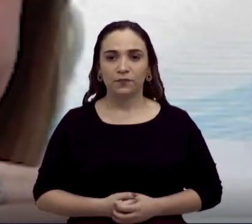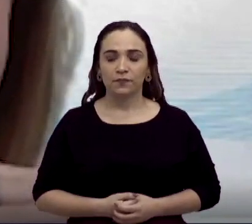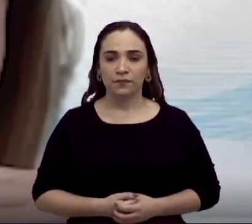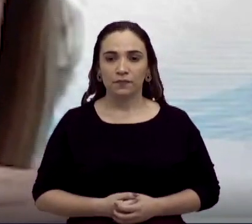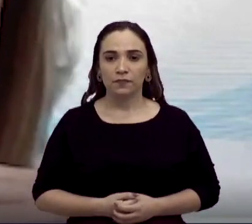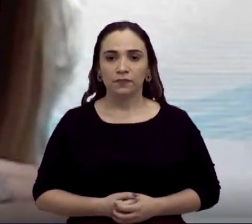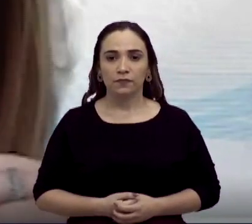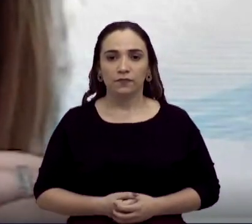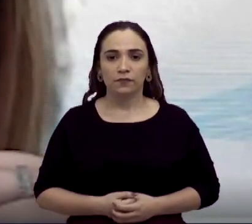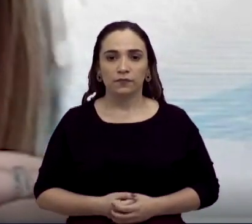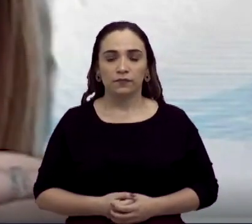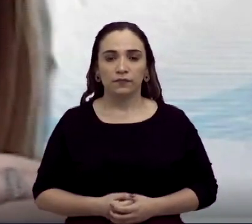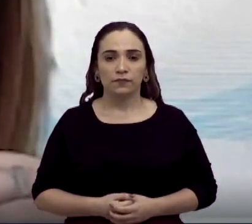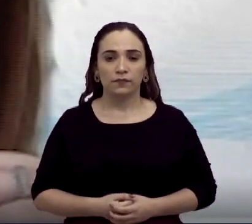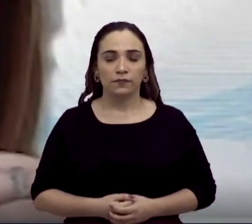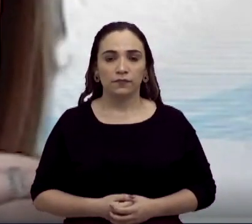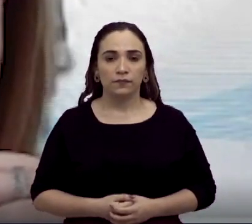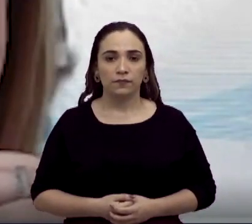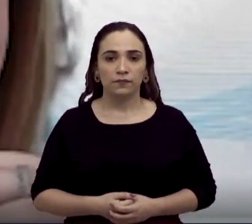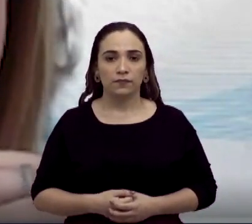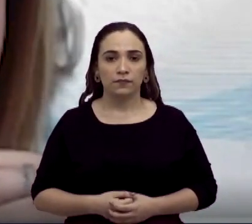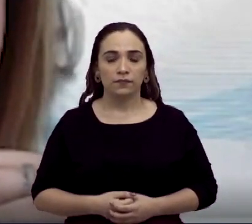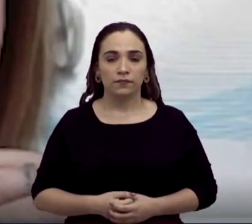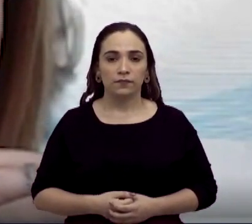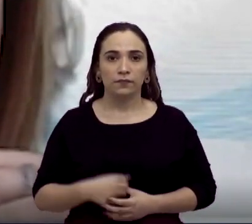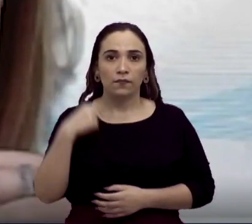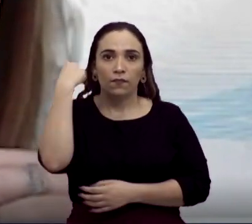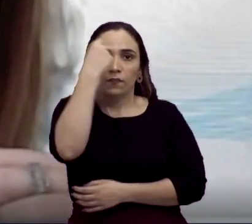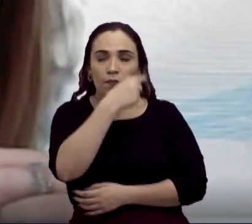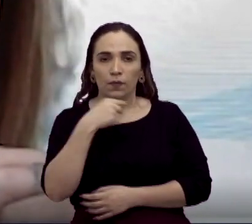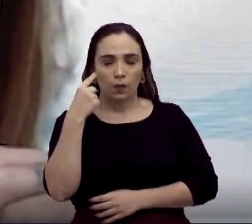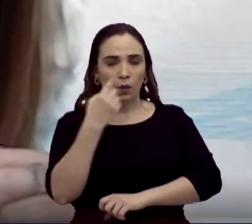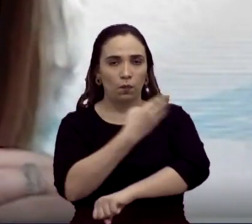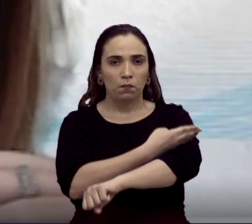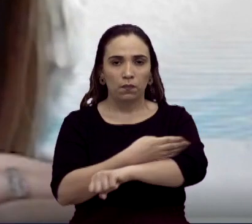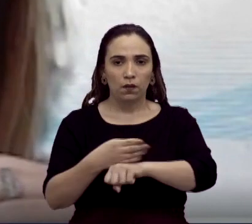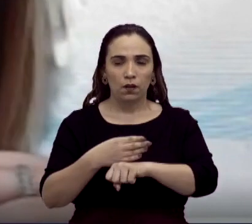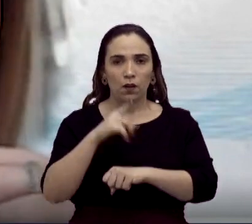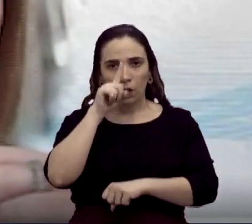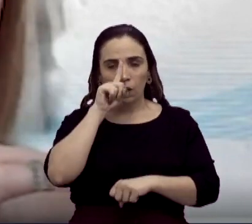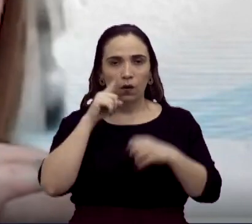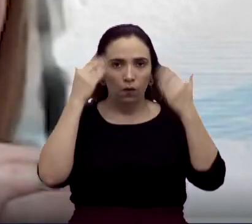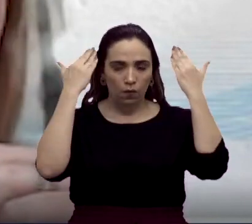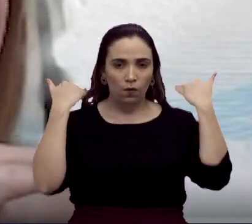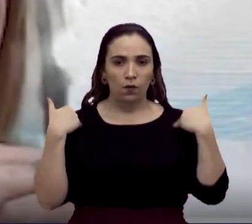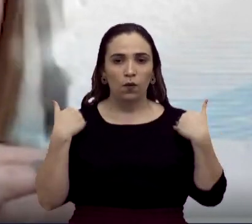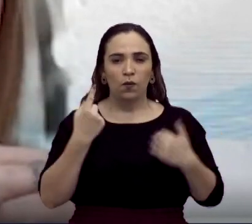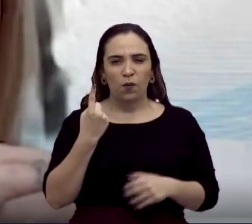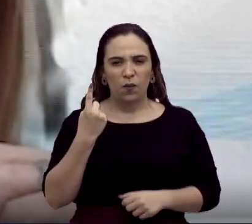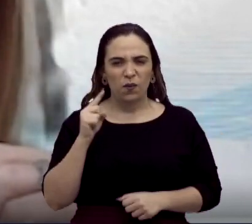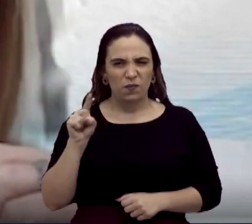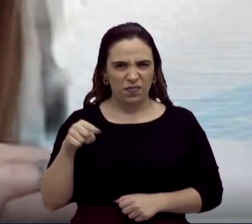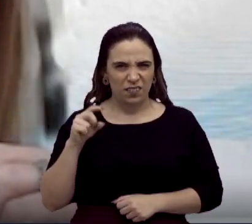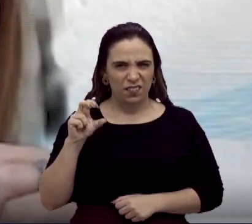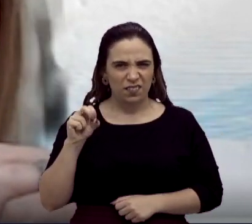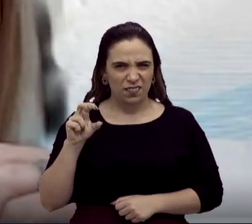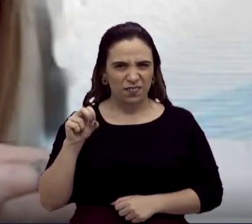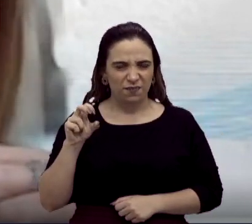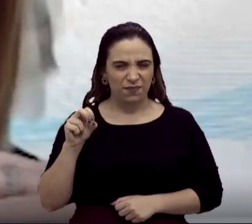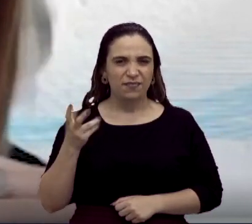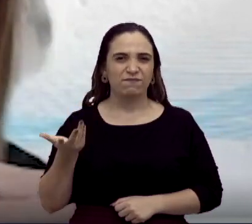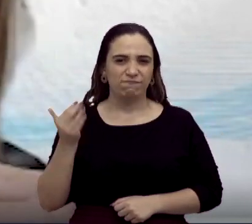Bom, eu tenho uma pele parda, sou loura, tenho 1,50 m, preciso dizer que tenho